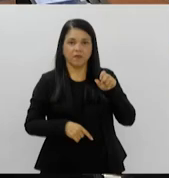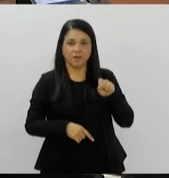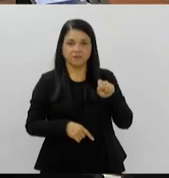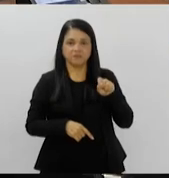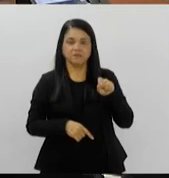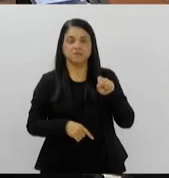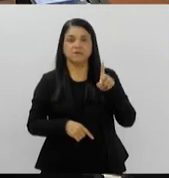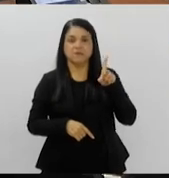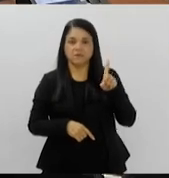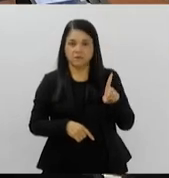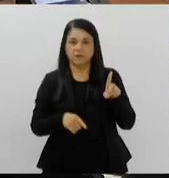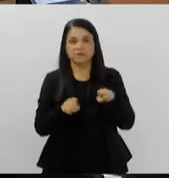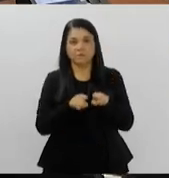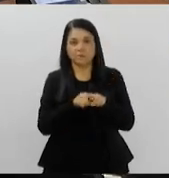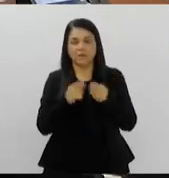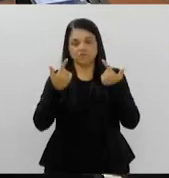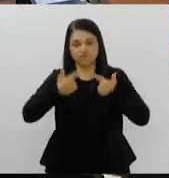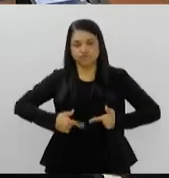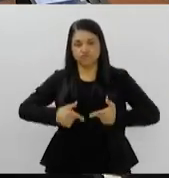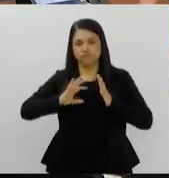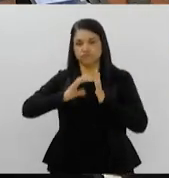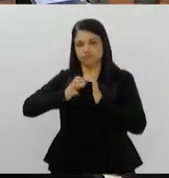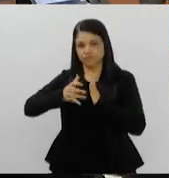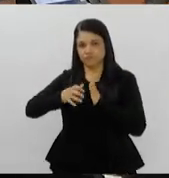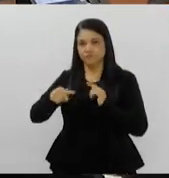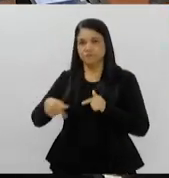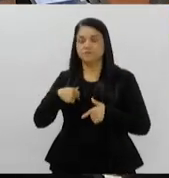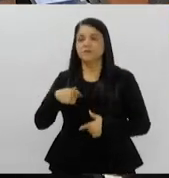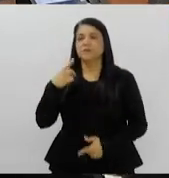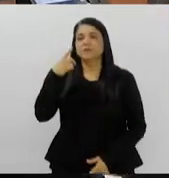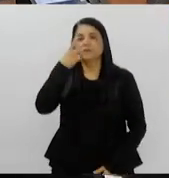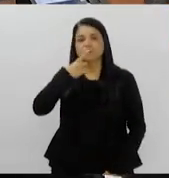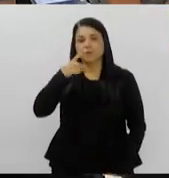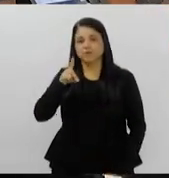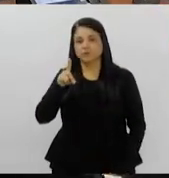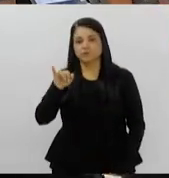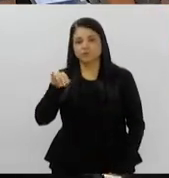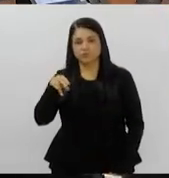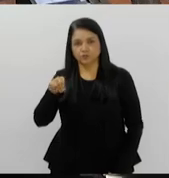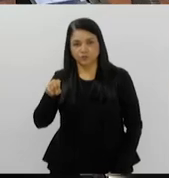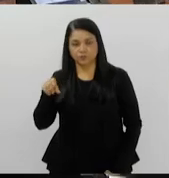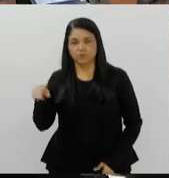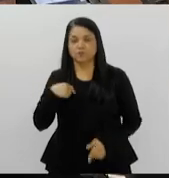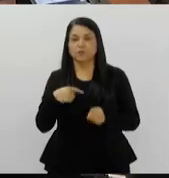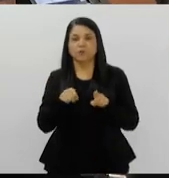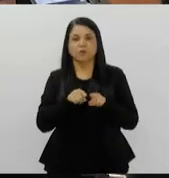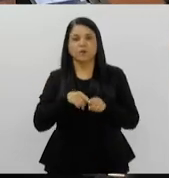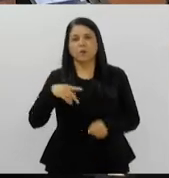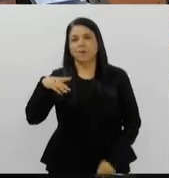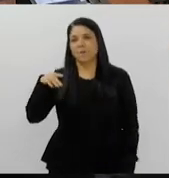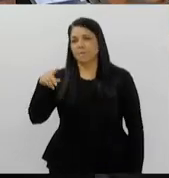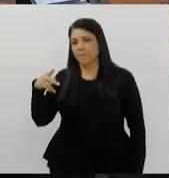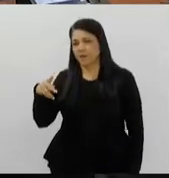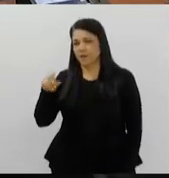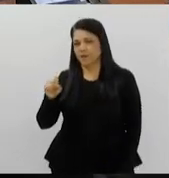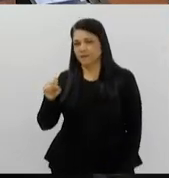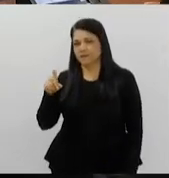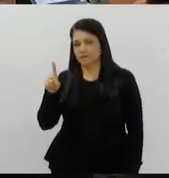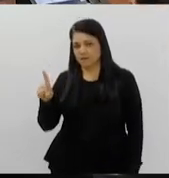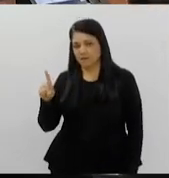Mink, bancada do PT também, abstenção. Deputado Dino, por favor. Declaração de voto. Jari também, PSB, Marta